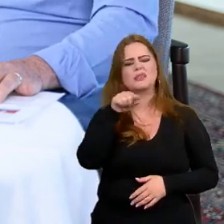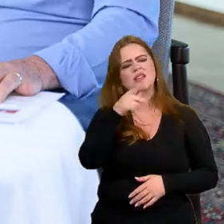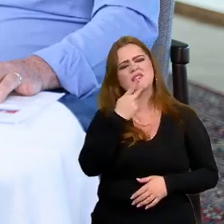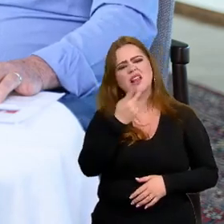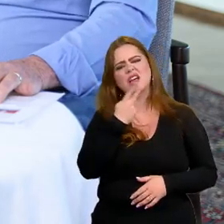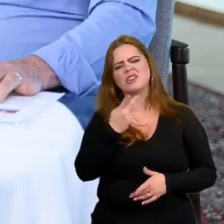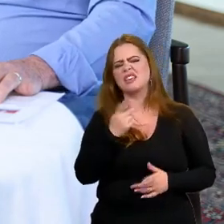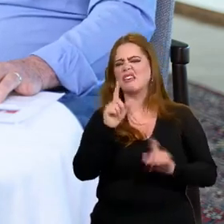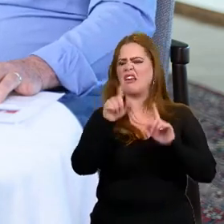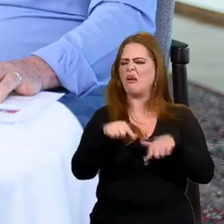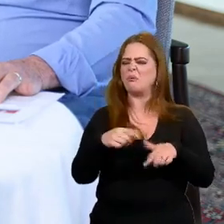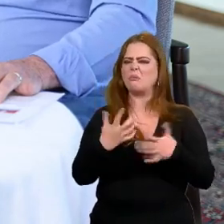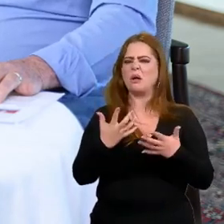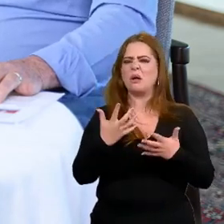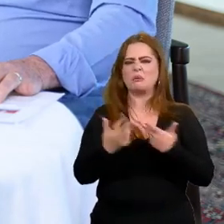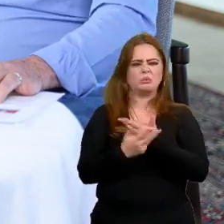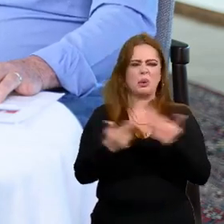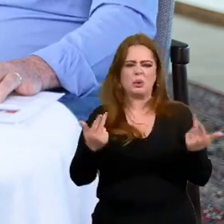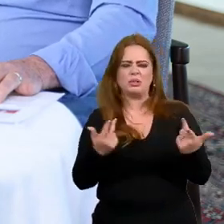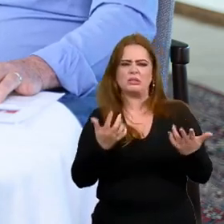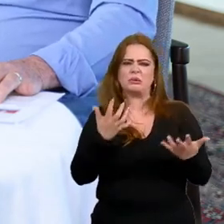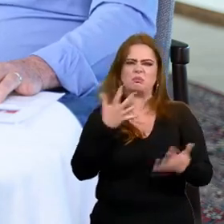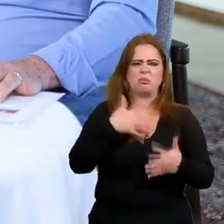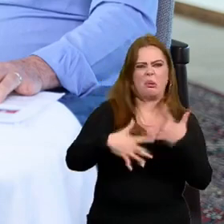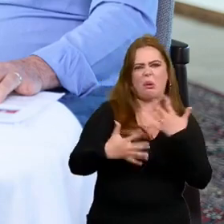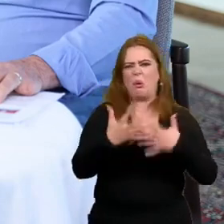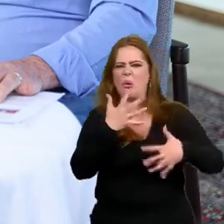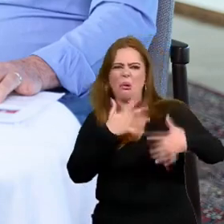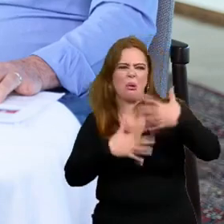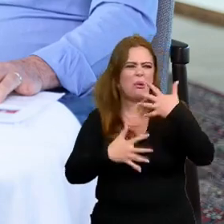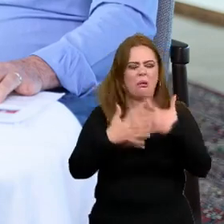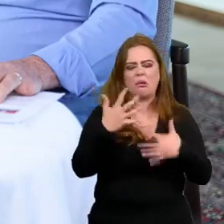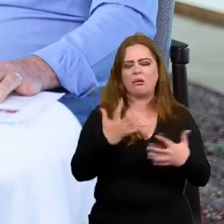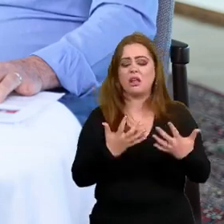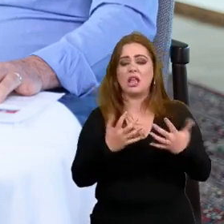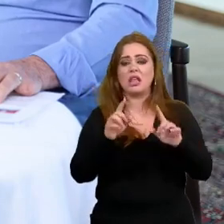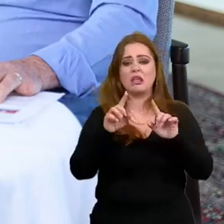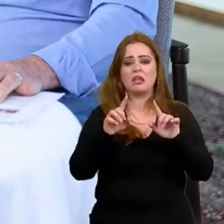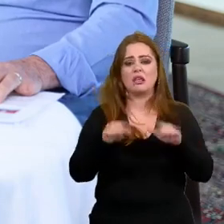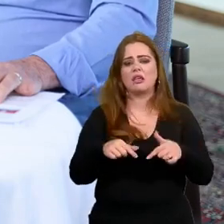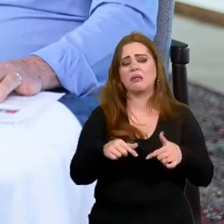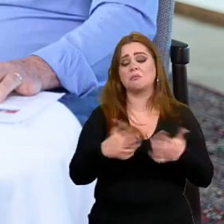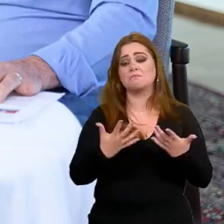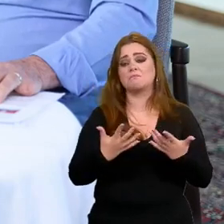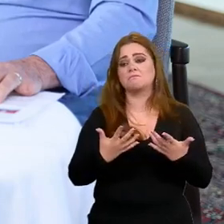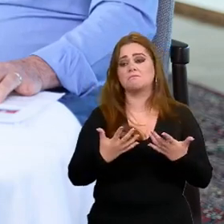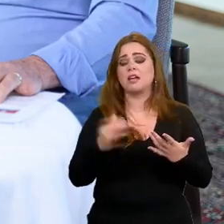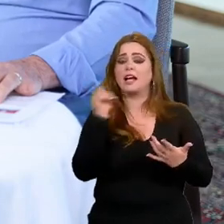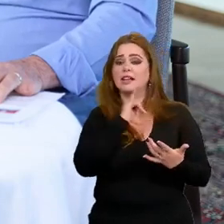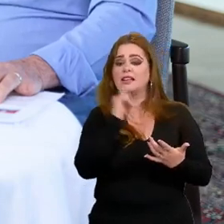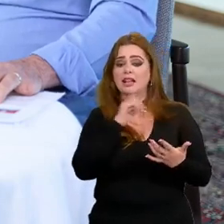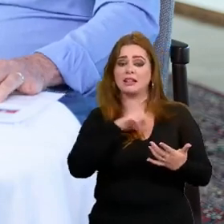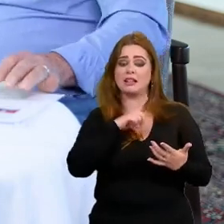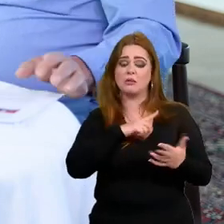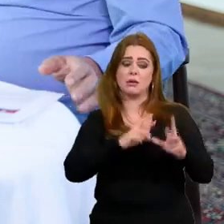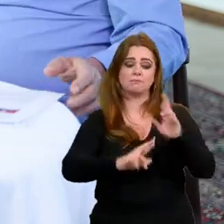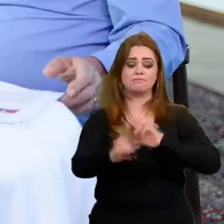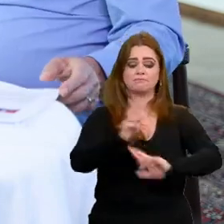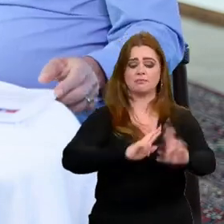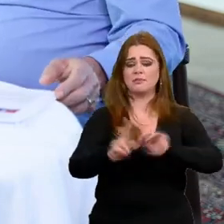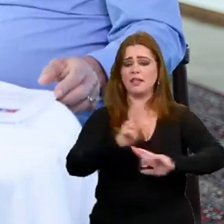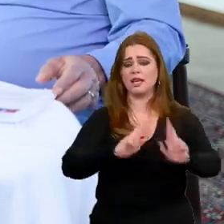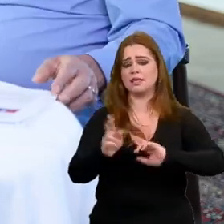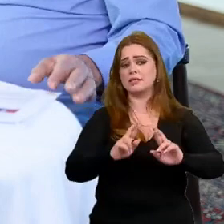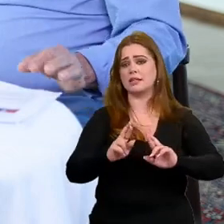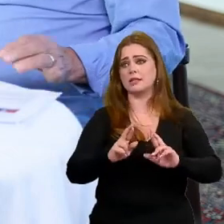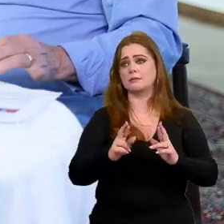milhões, eu mesmo tenho um nome italiano, e a Itália tem uma relação muito, muito rara, né?